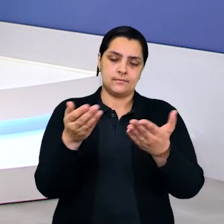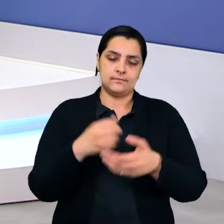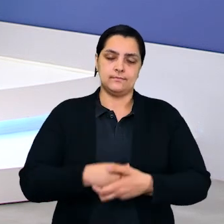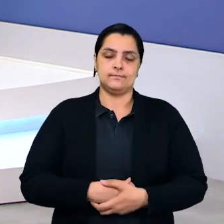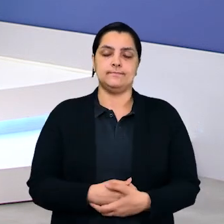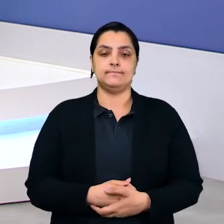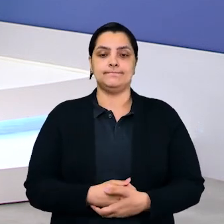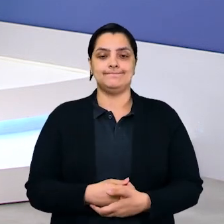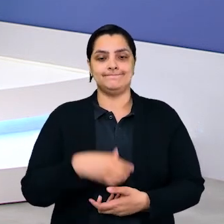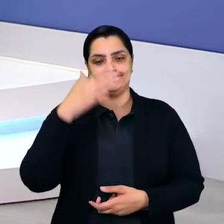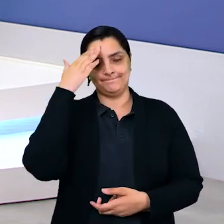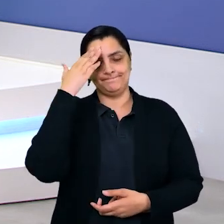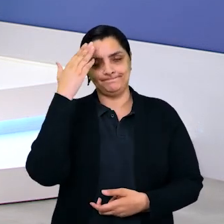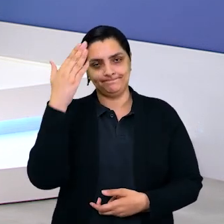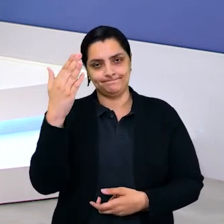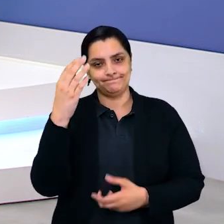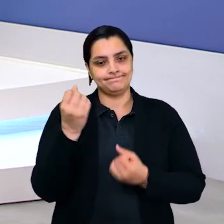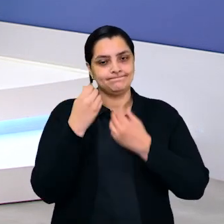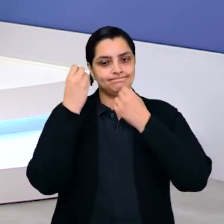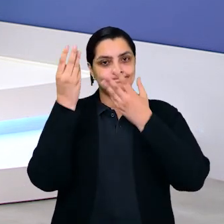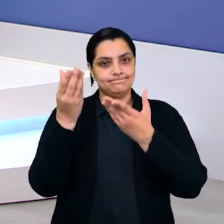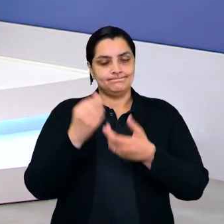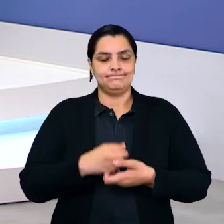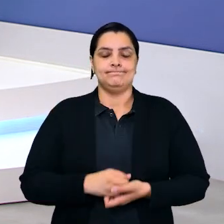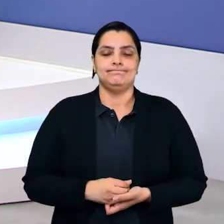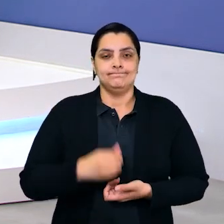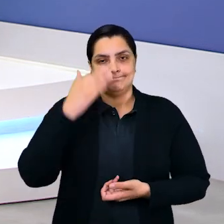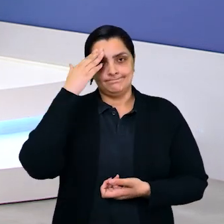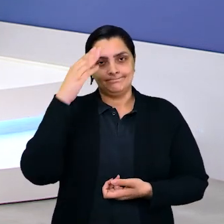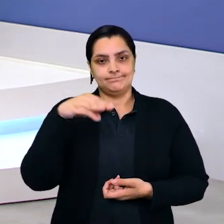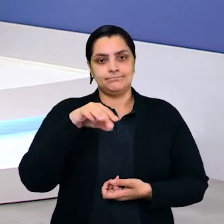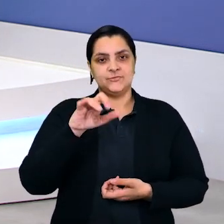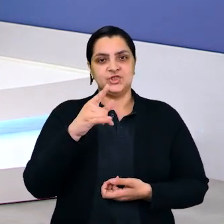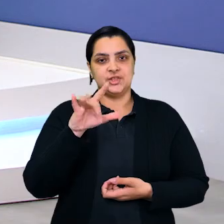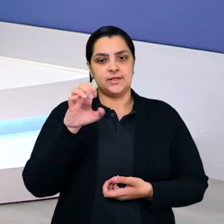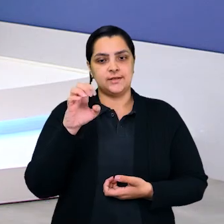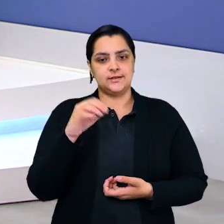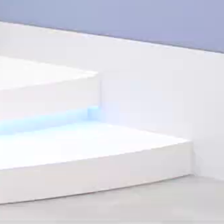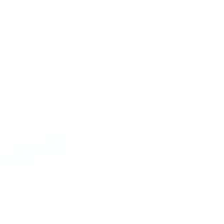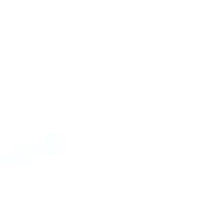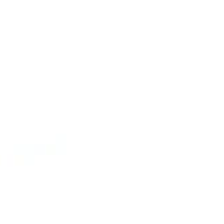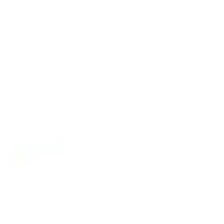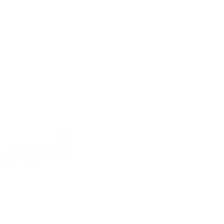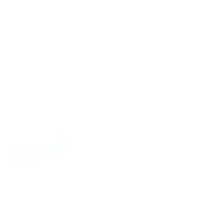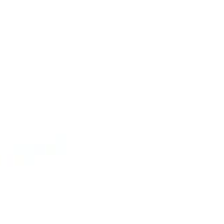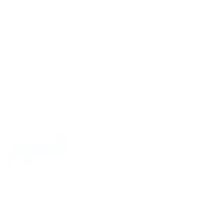no estúdio. Tá certo, Michele. Muito obrigada pelas informações. Obrigado, Michele. Até a próxima.